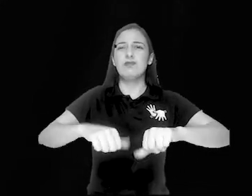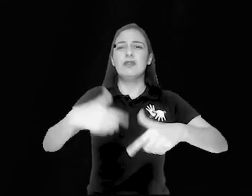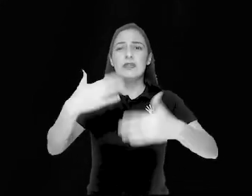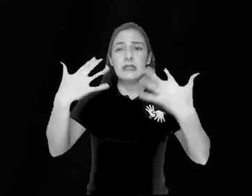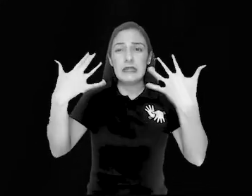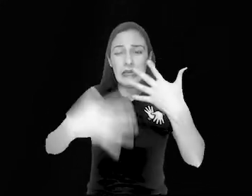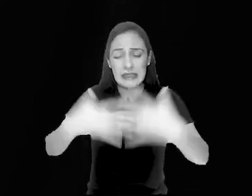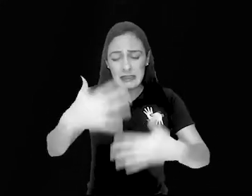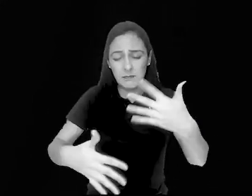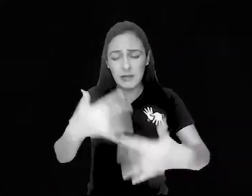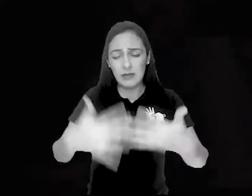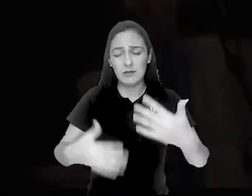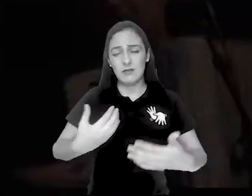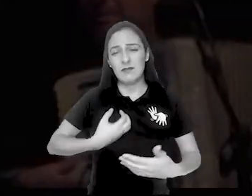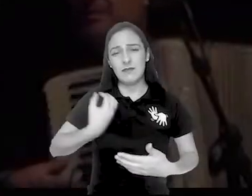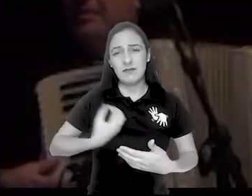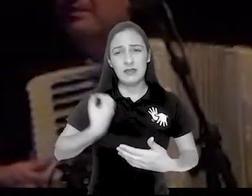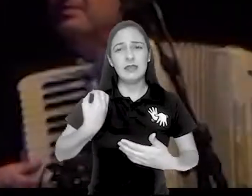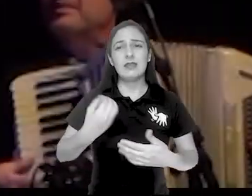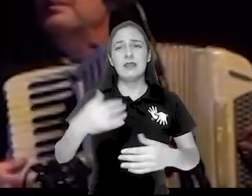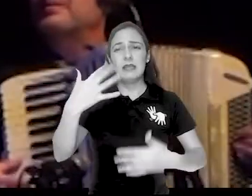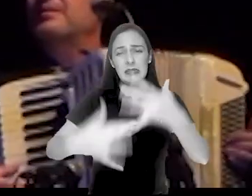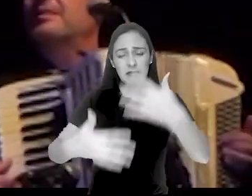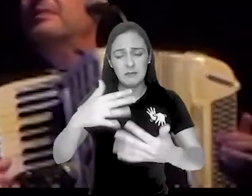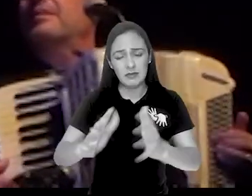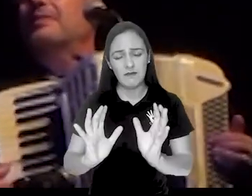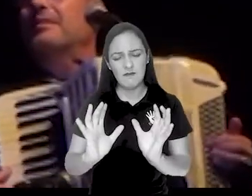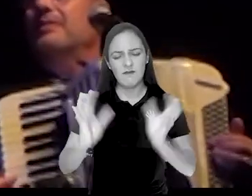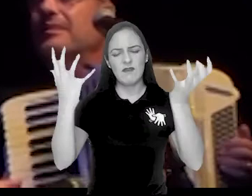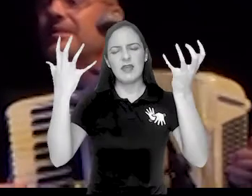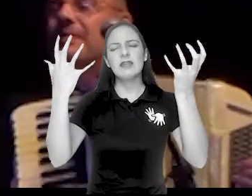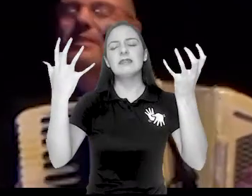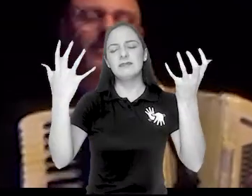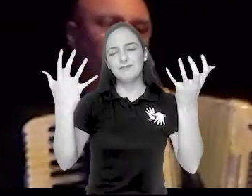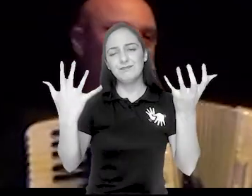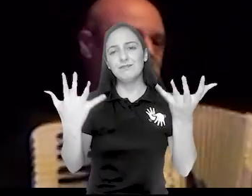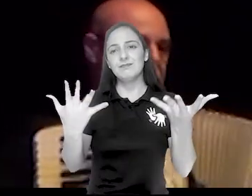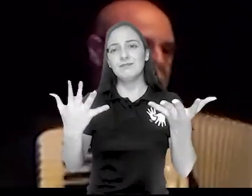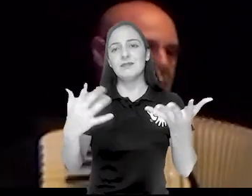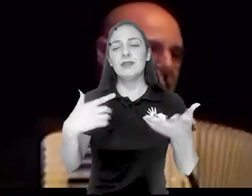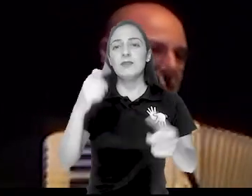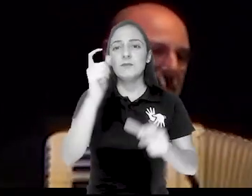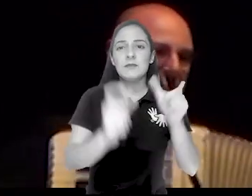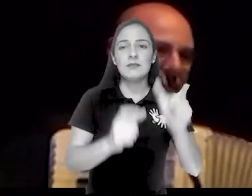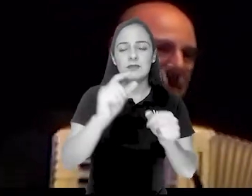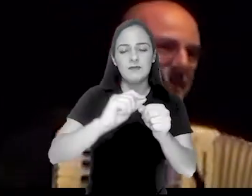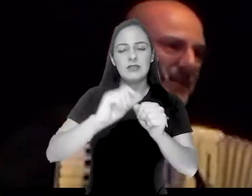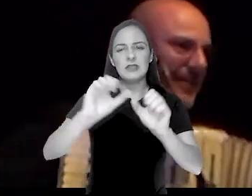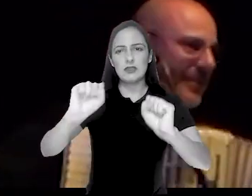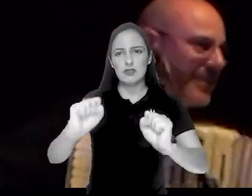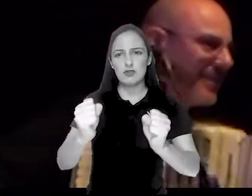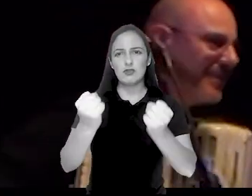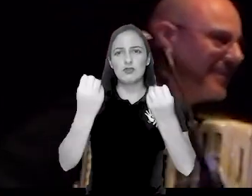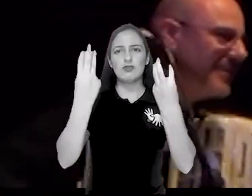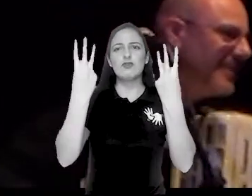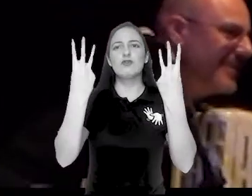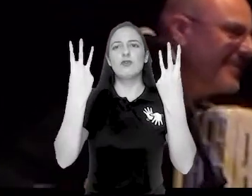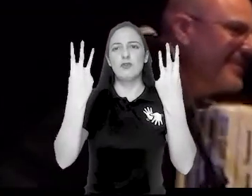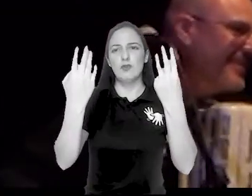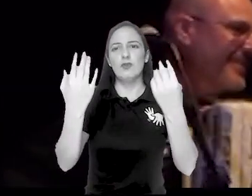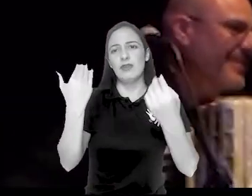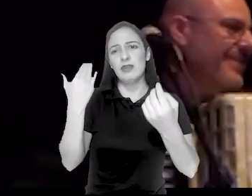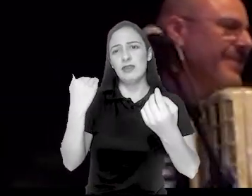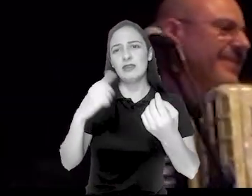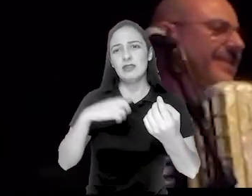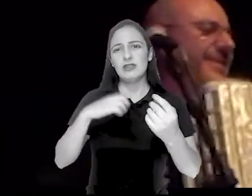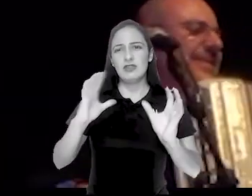afetou e vai afetar o festival de viola, os festivais em si, né? Então são pessoas que fazem shows através dos festivais de viola